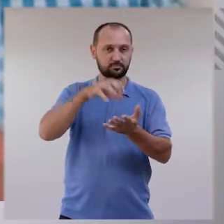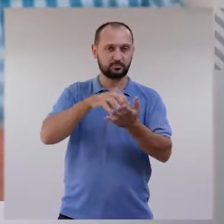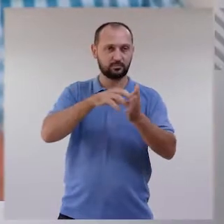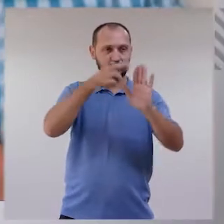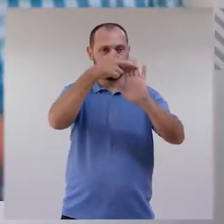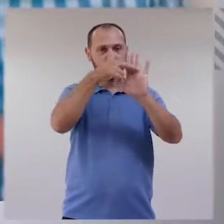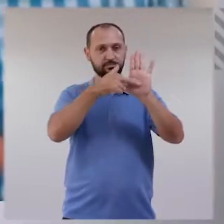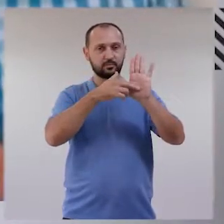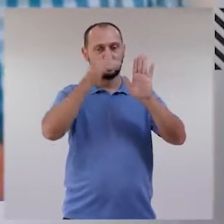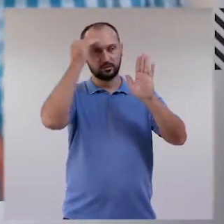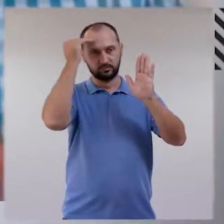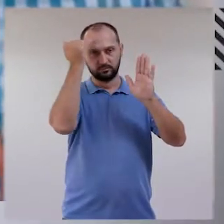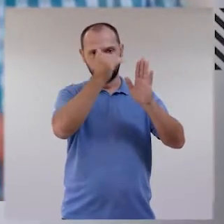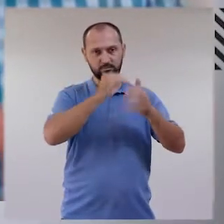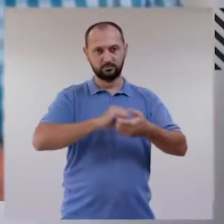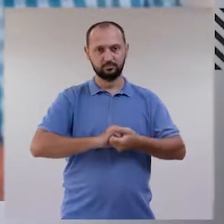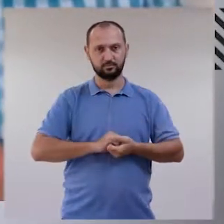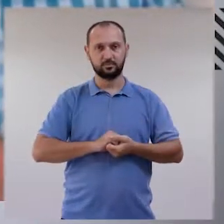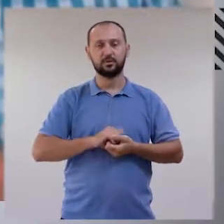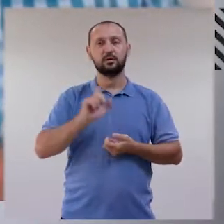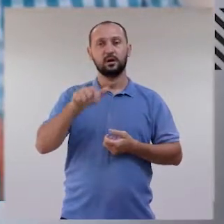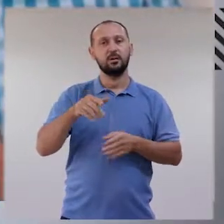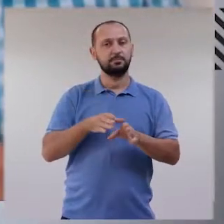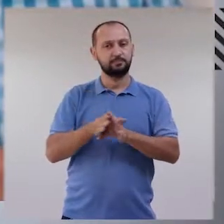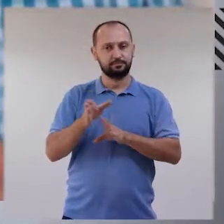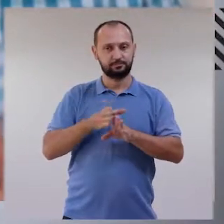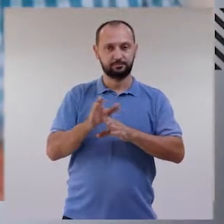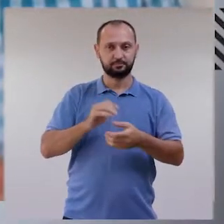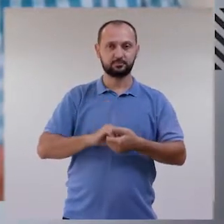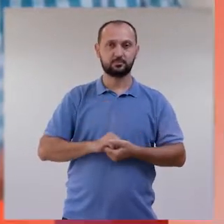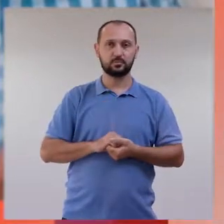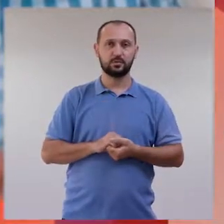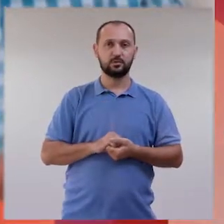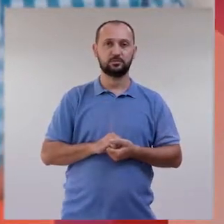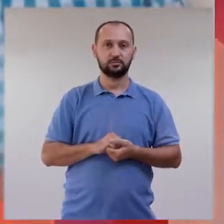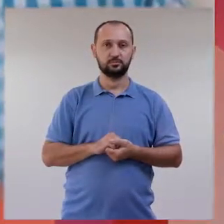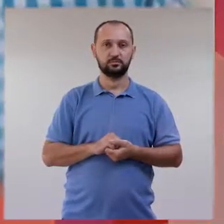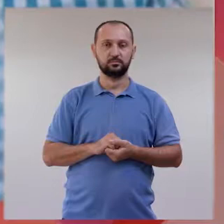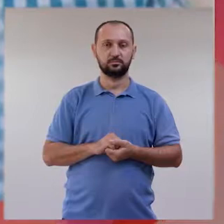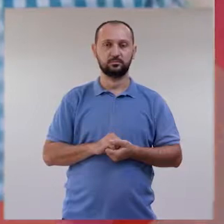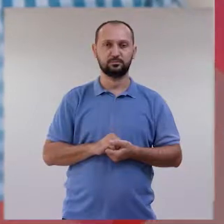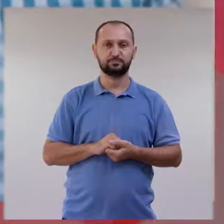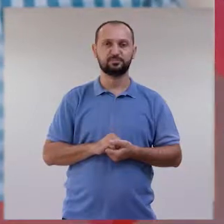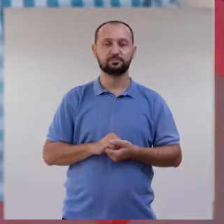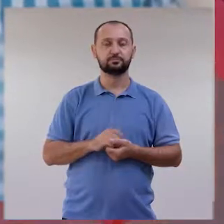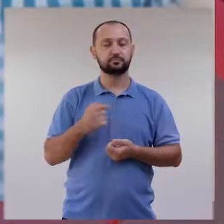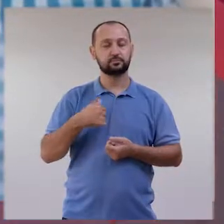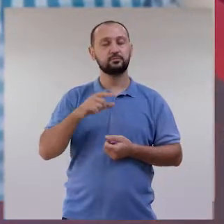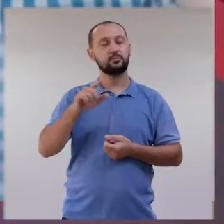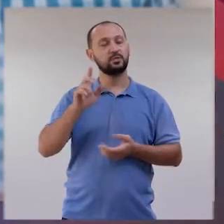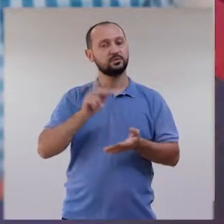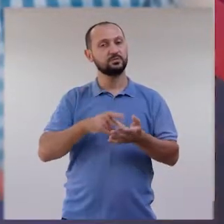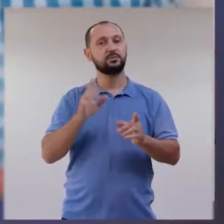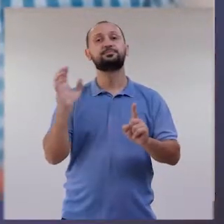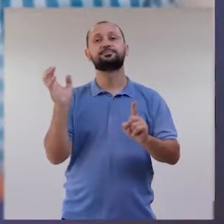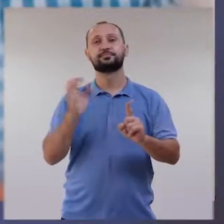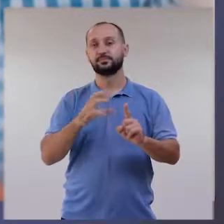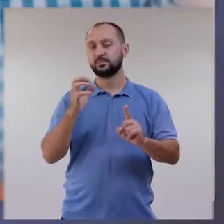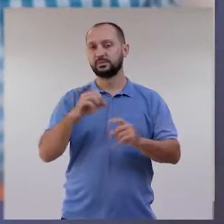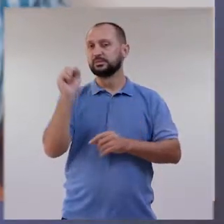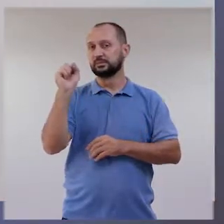as centrais seguem a mesma linha, né, e a orientação é essa. Então, assim,